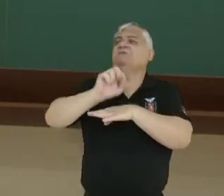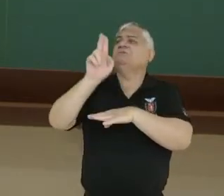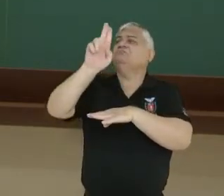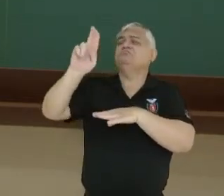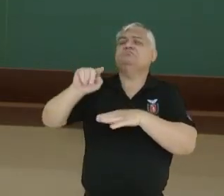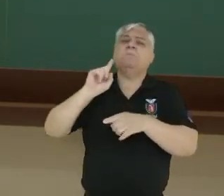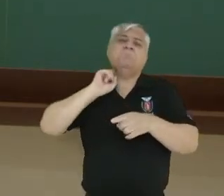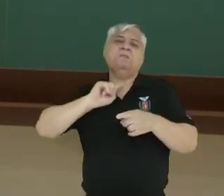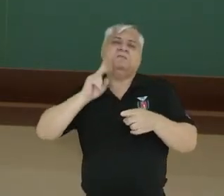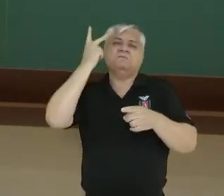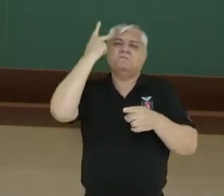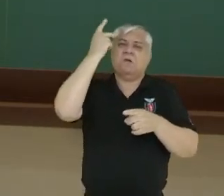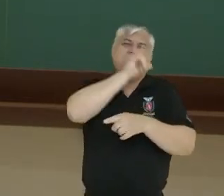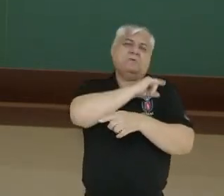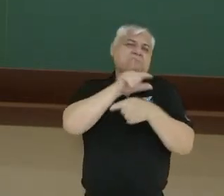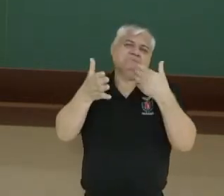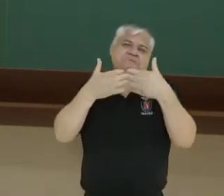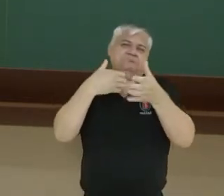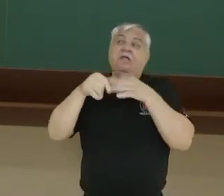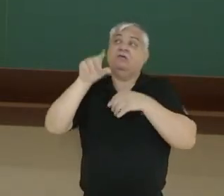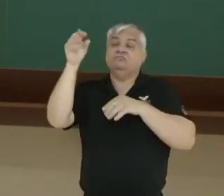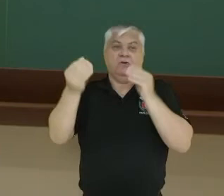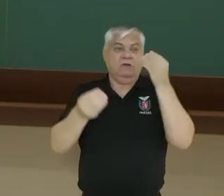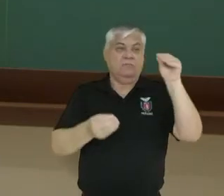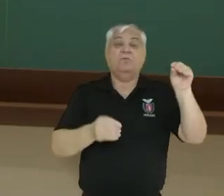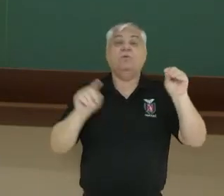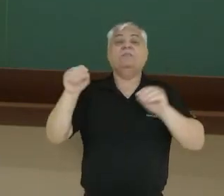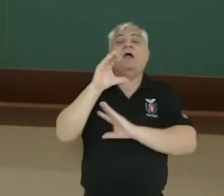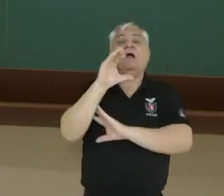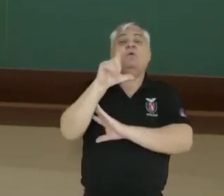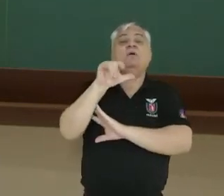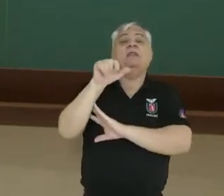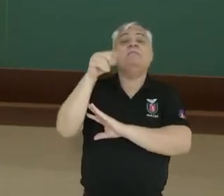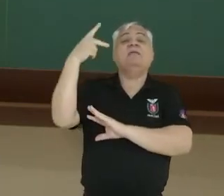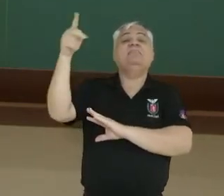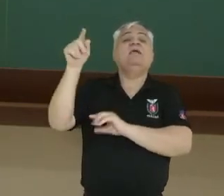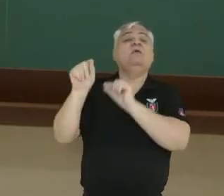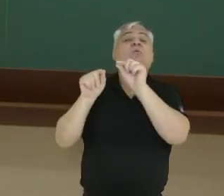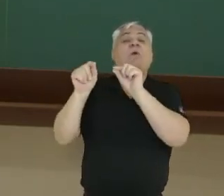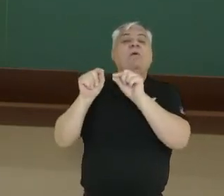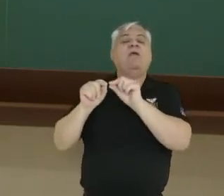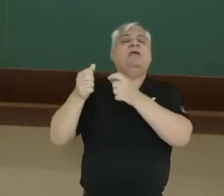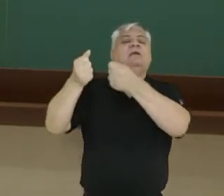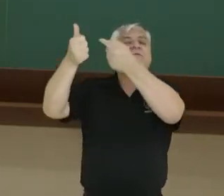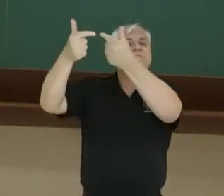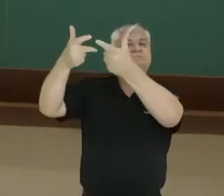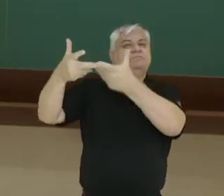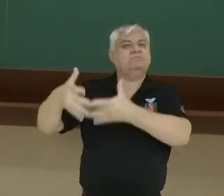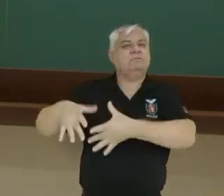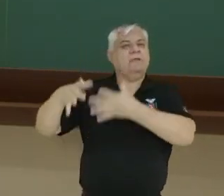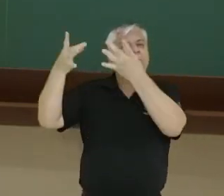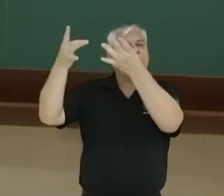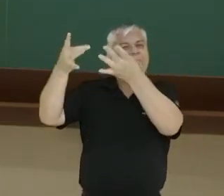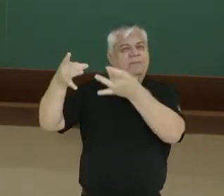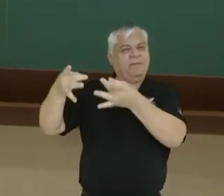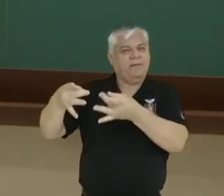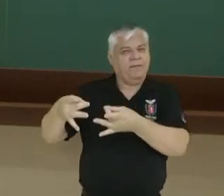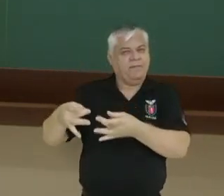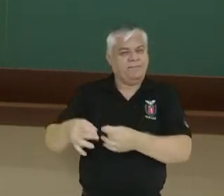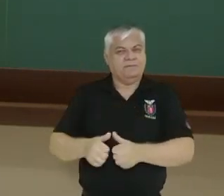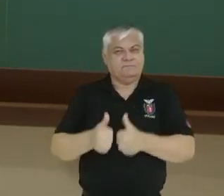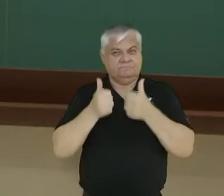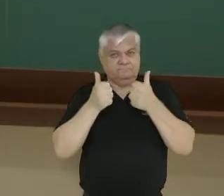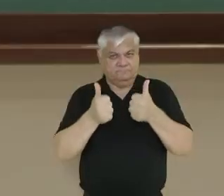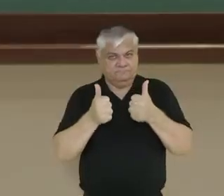for mais de um, e vão escrever as principais características desse clima, desta porção desse estado, né, da região